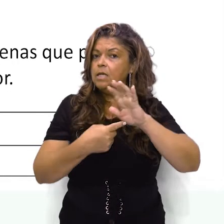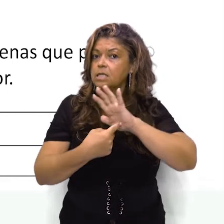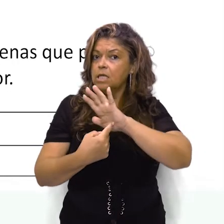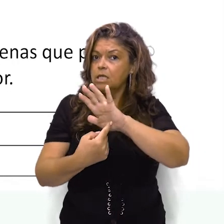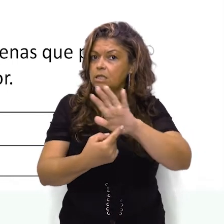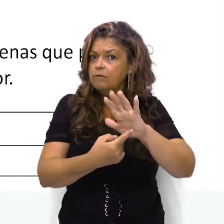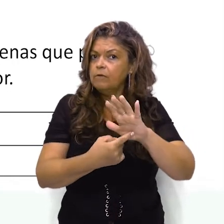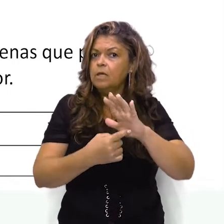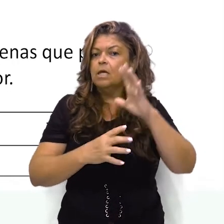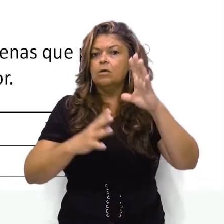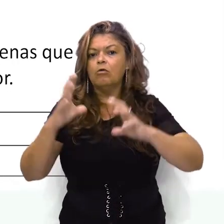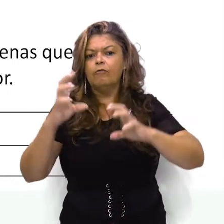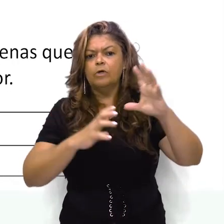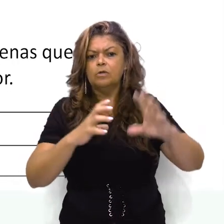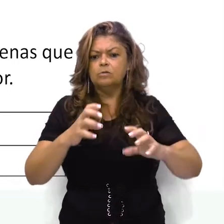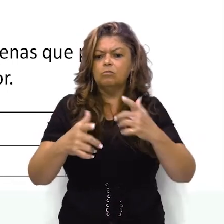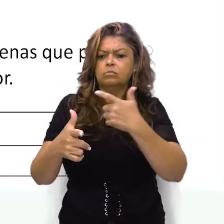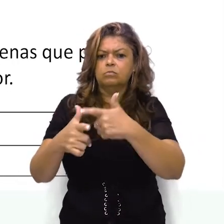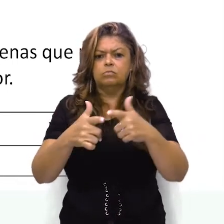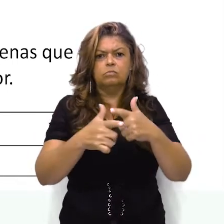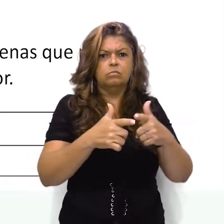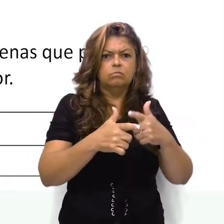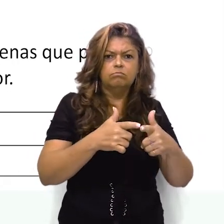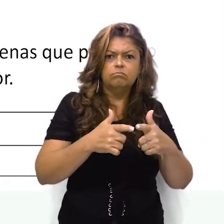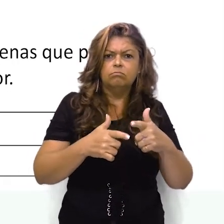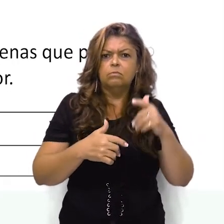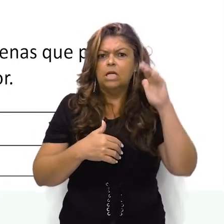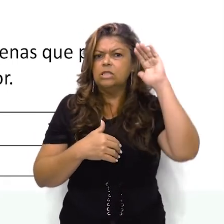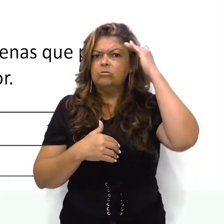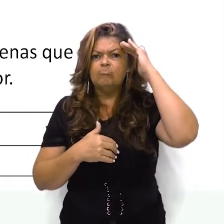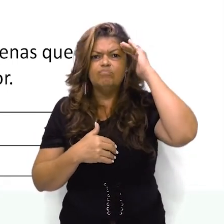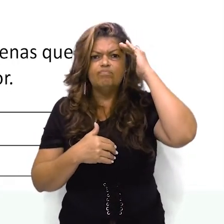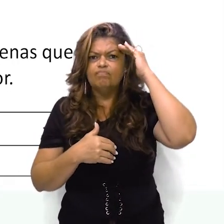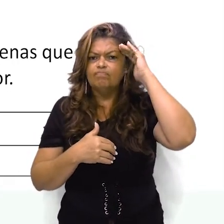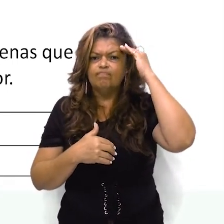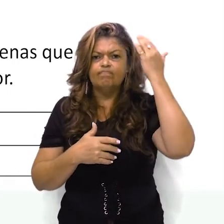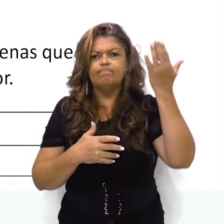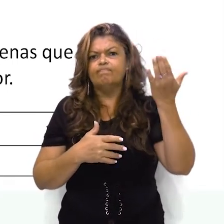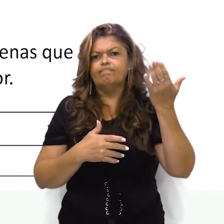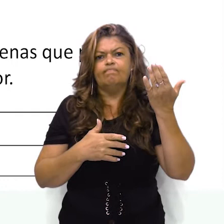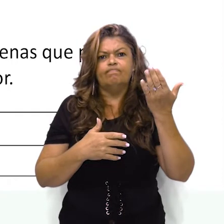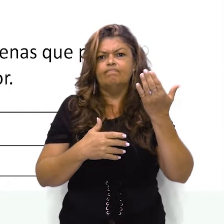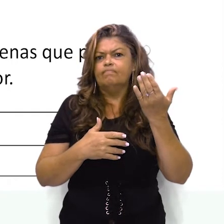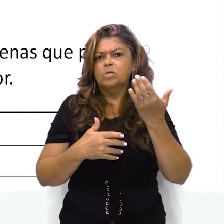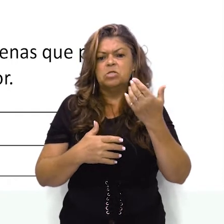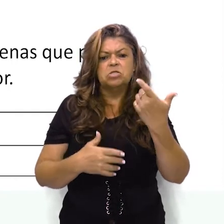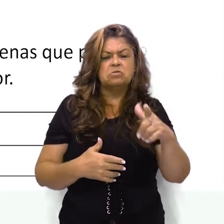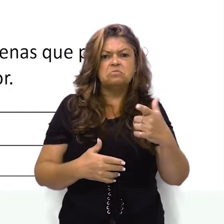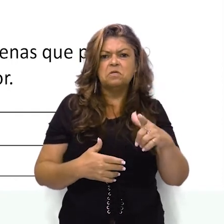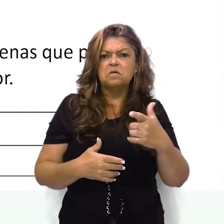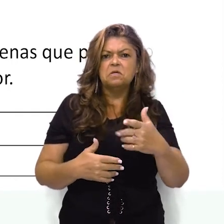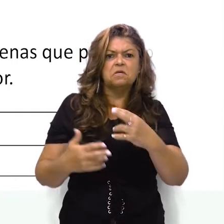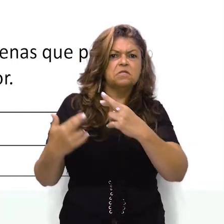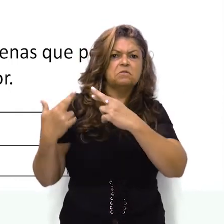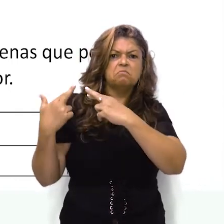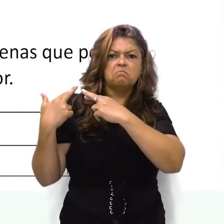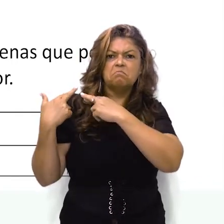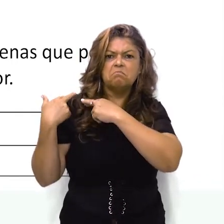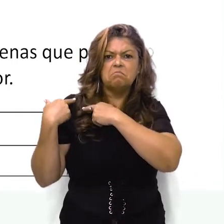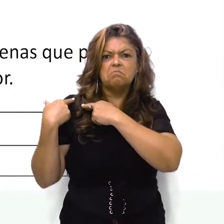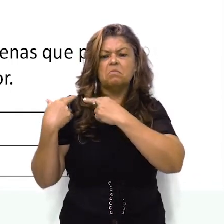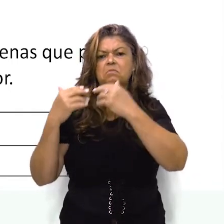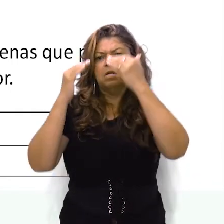alteridade, identifica-se que os conflitos se dão pela falta de compreensão das diferenças, ou seja, quando não há o